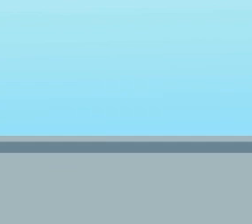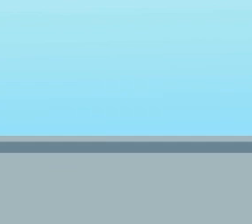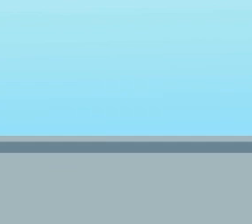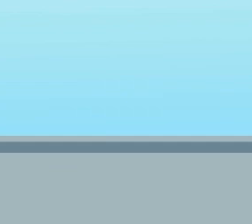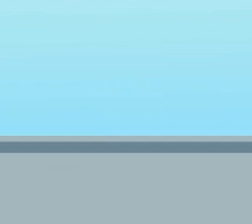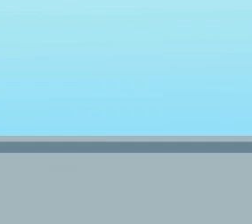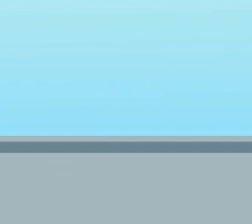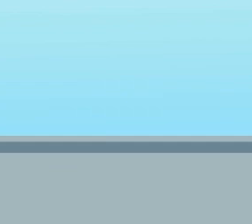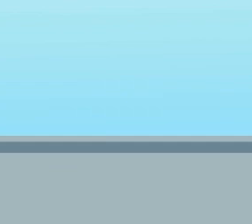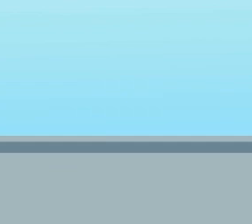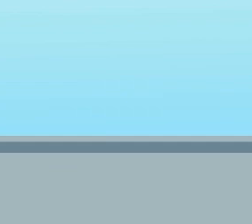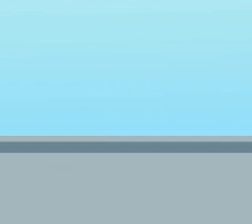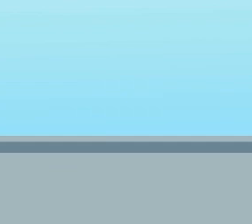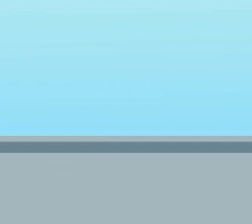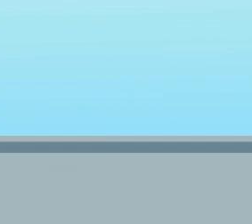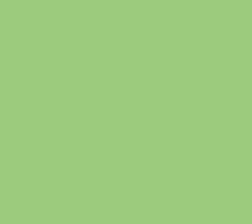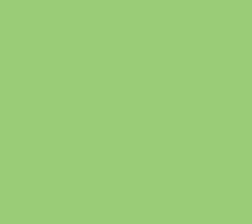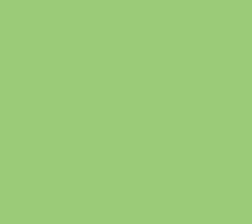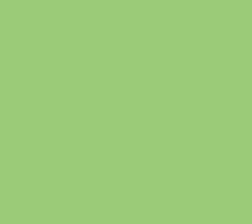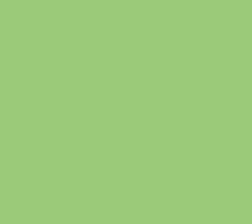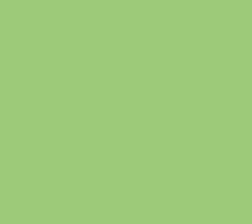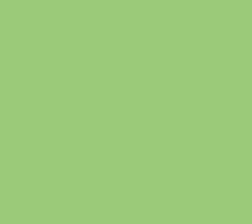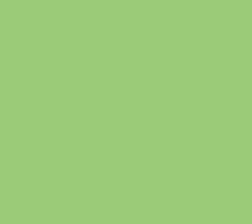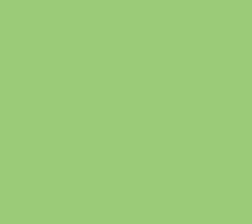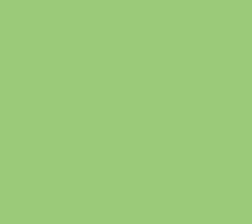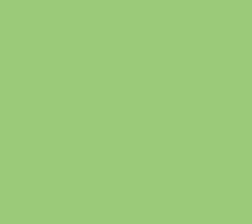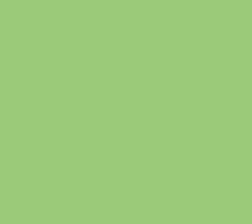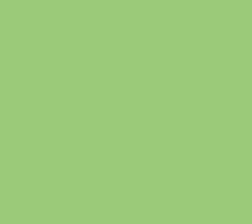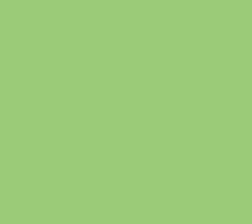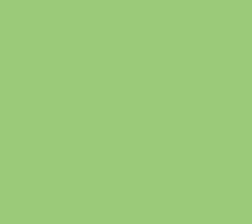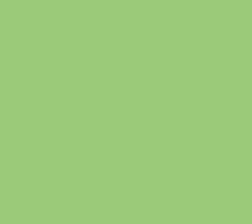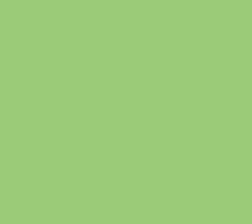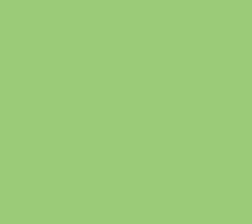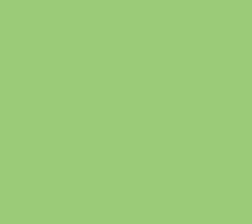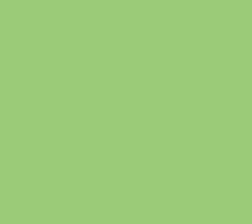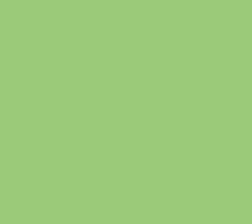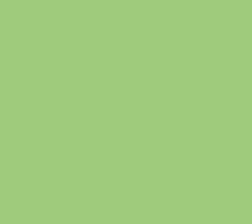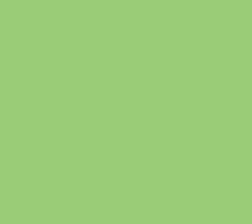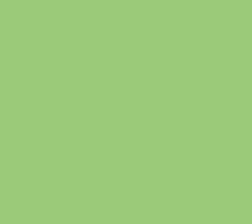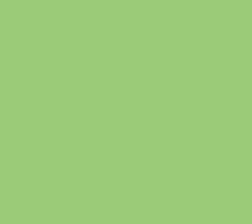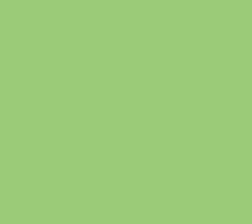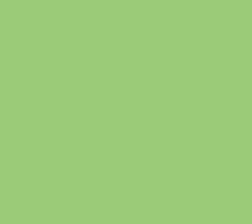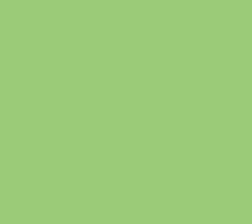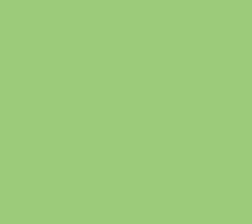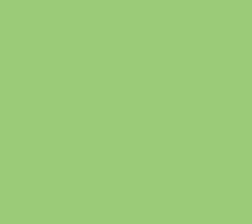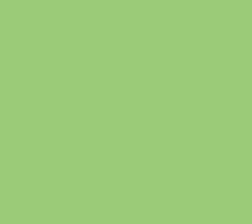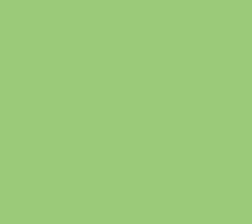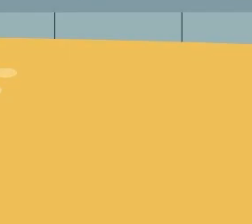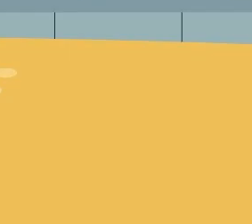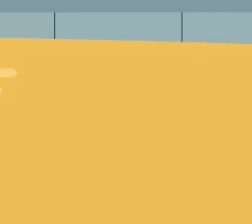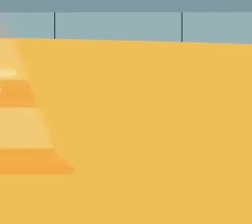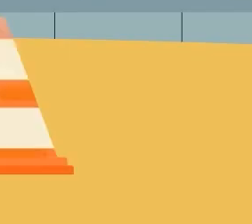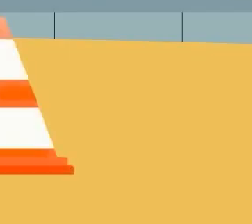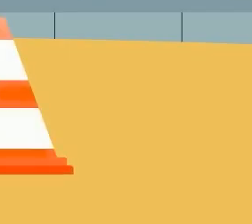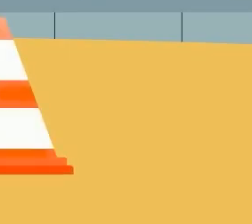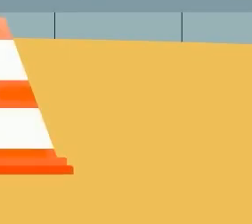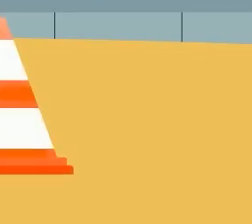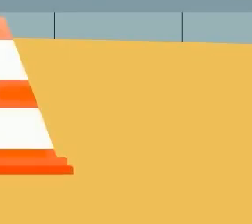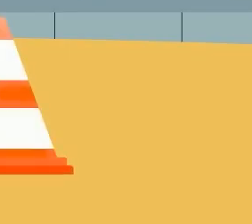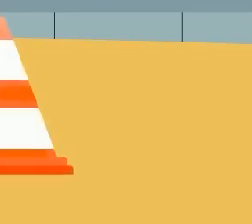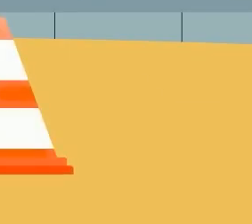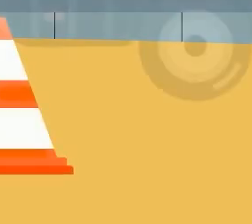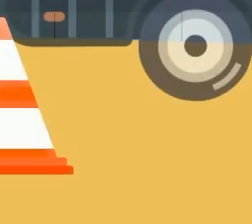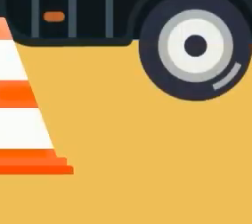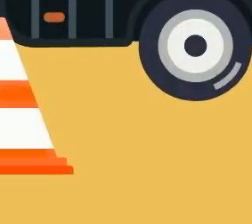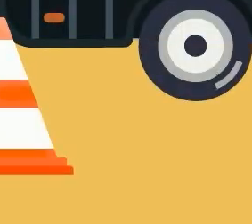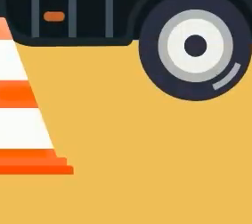cuidado responsabilidade a humanidade é norteada pelo meio que vive pela sua morada a todo